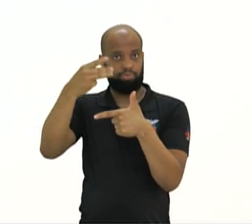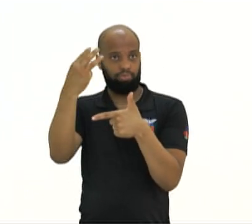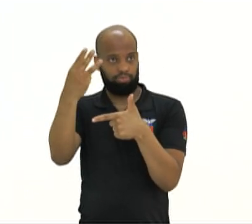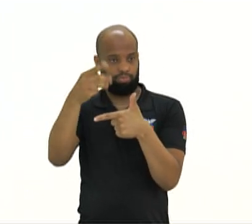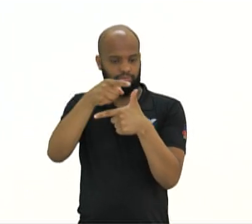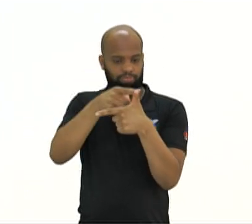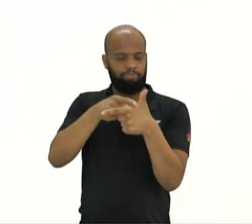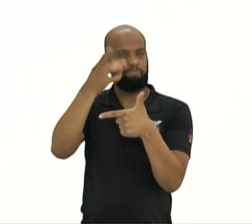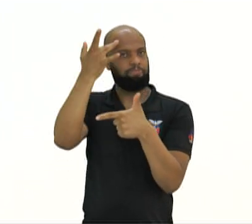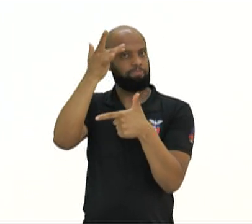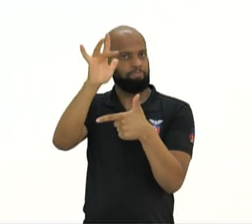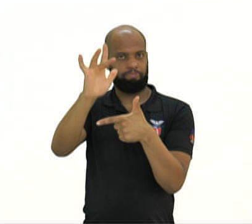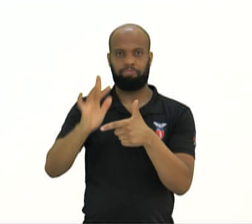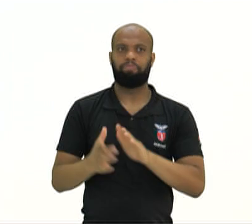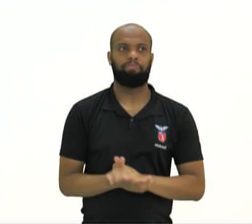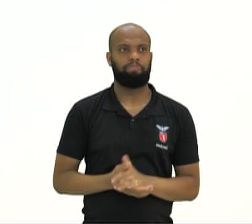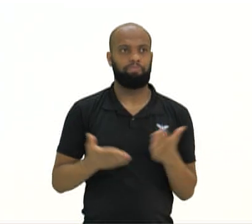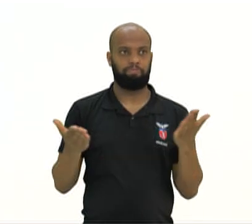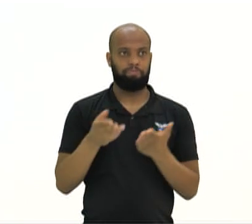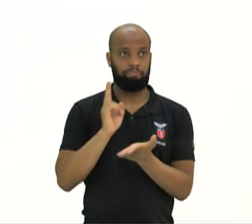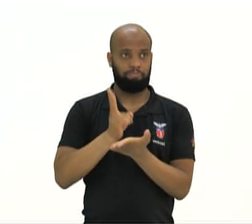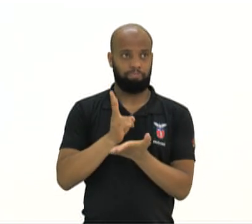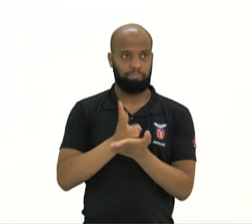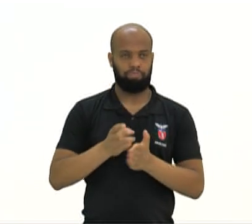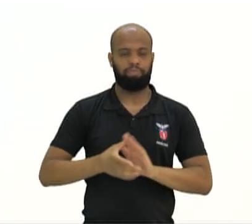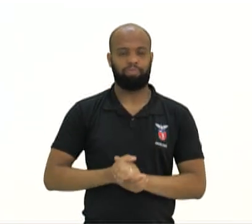Certo? Continuando então.